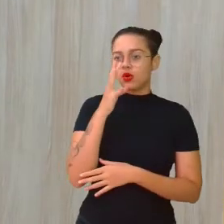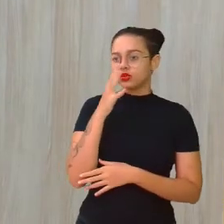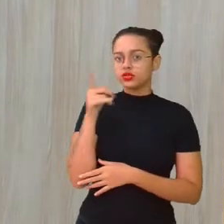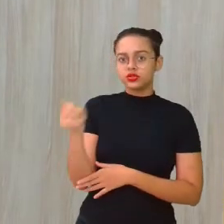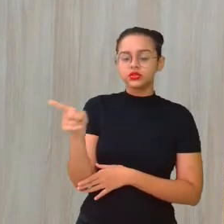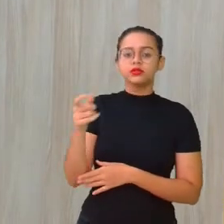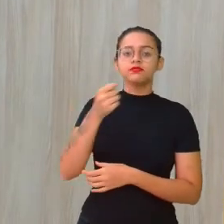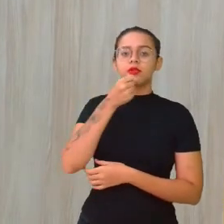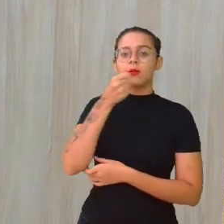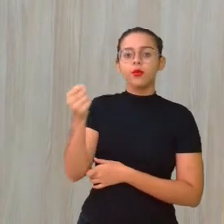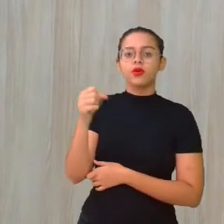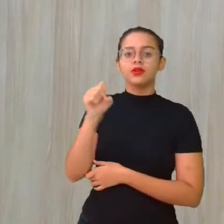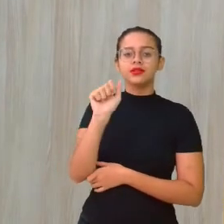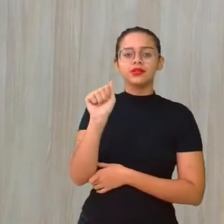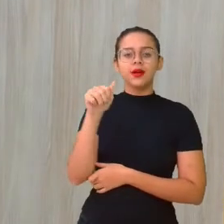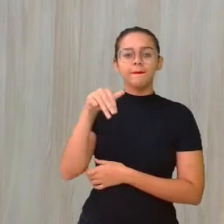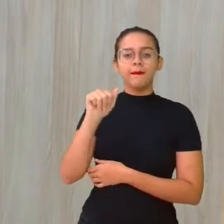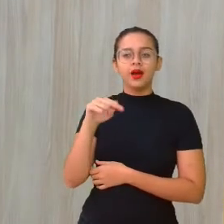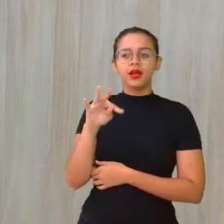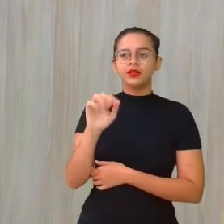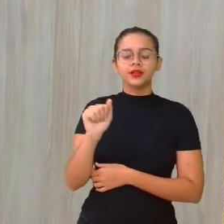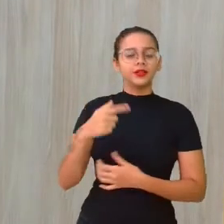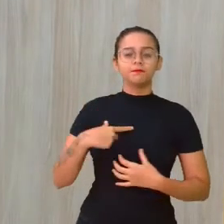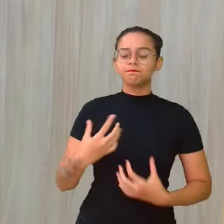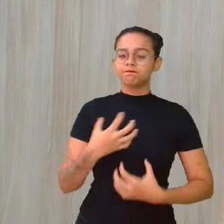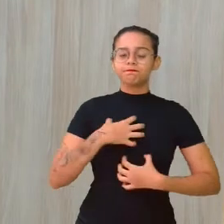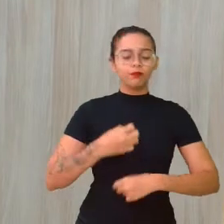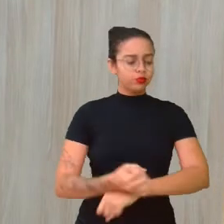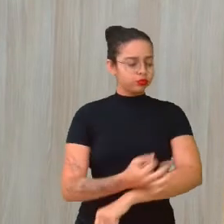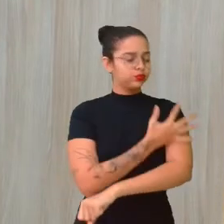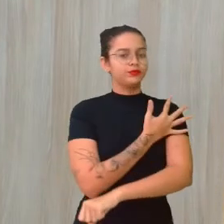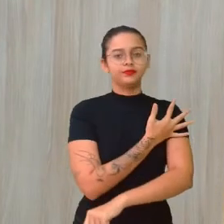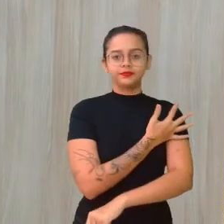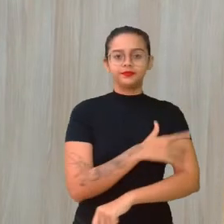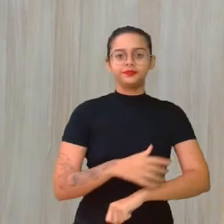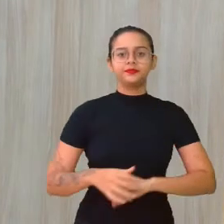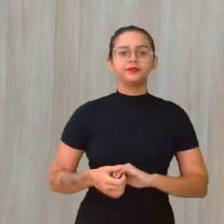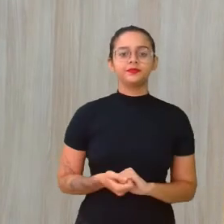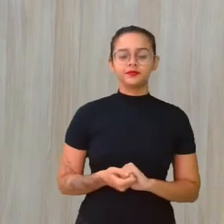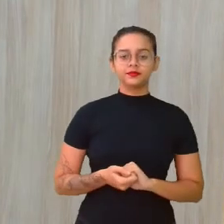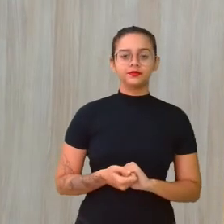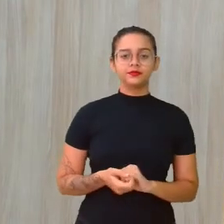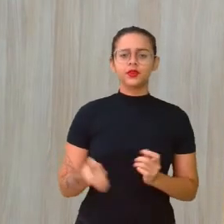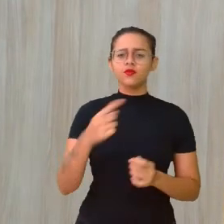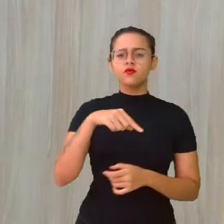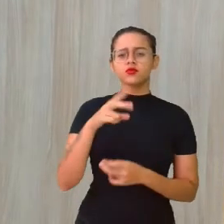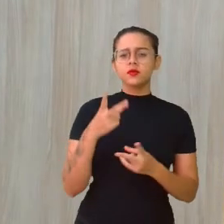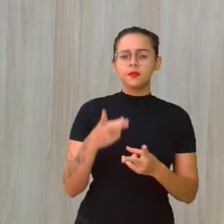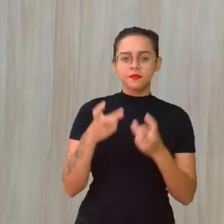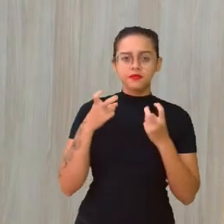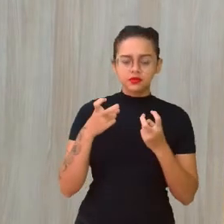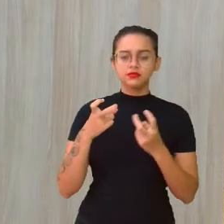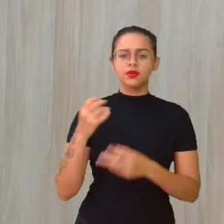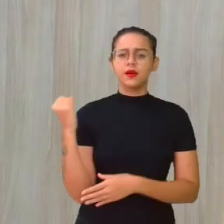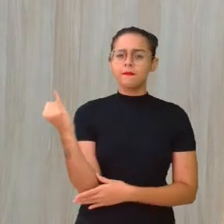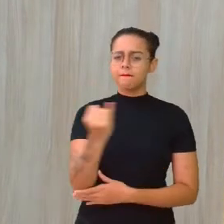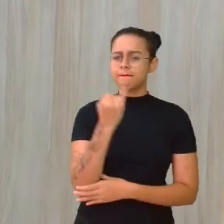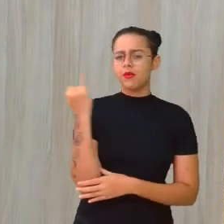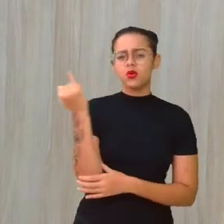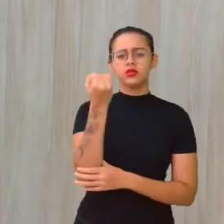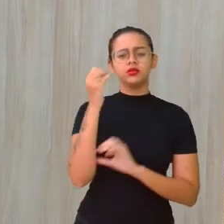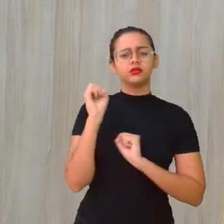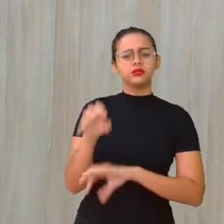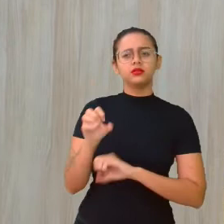esse depoimento da Samantha Almeida, eu me arrepio toda. Para vocês verem como é importante a